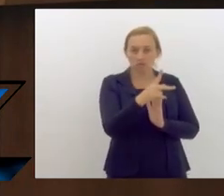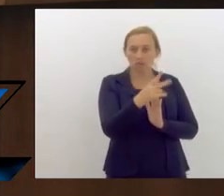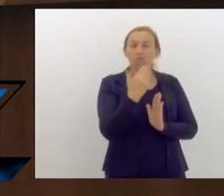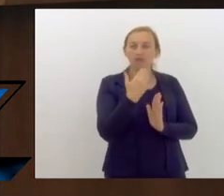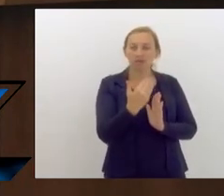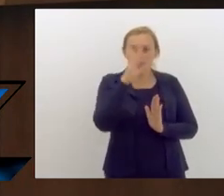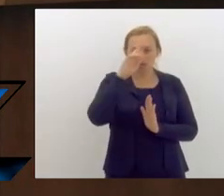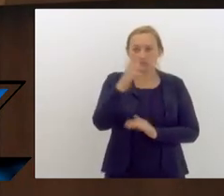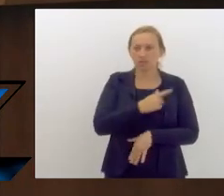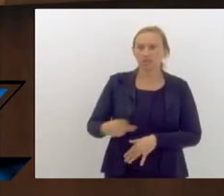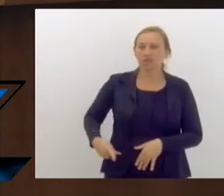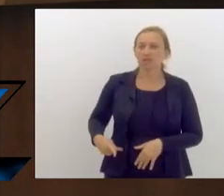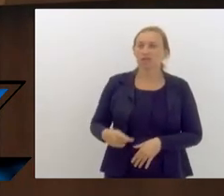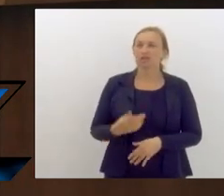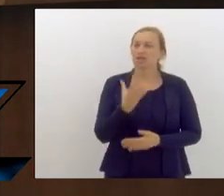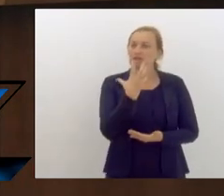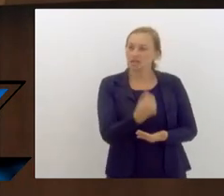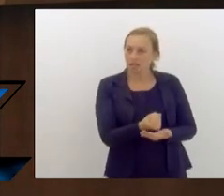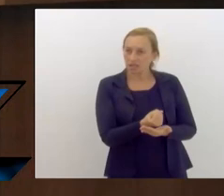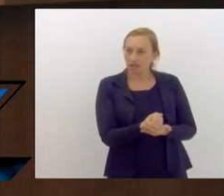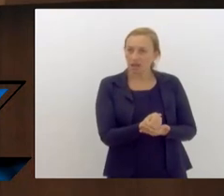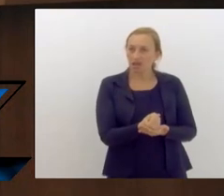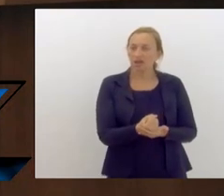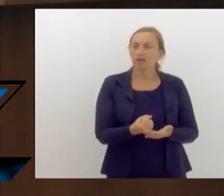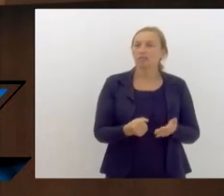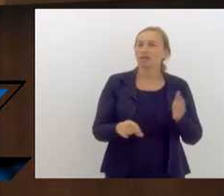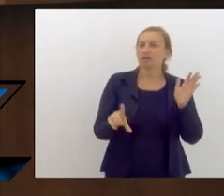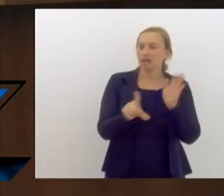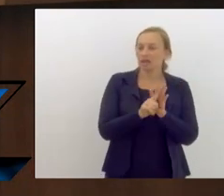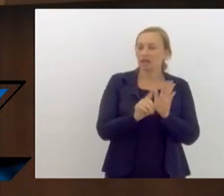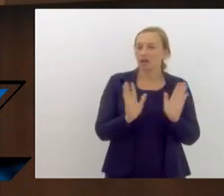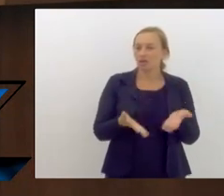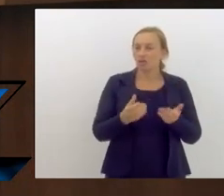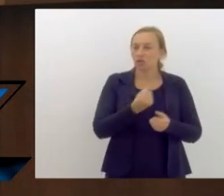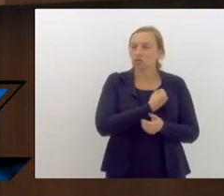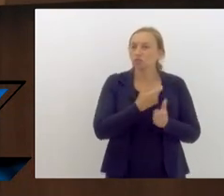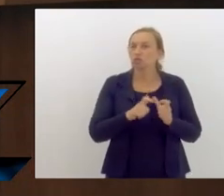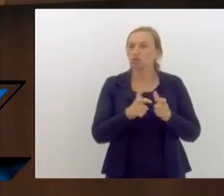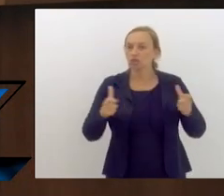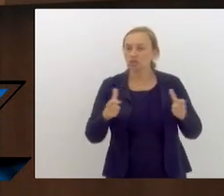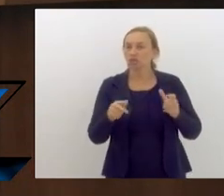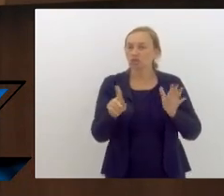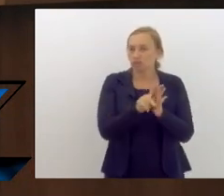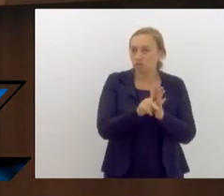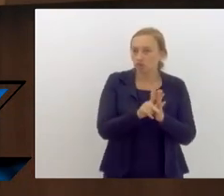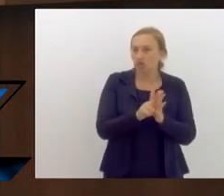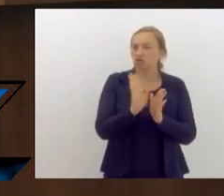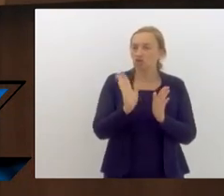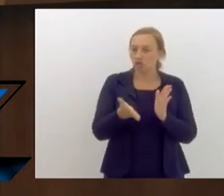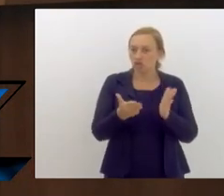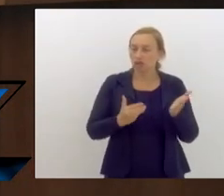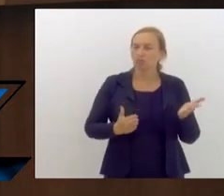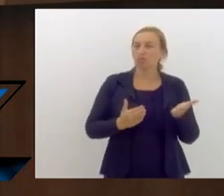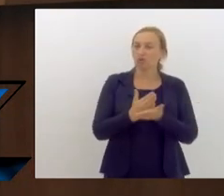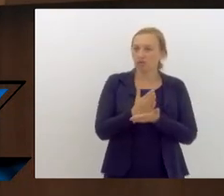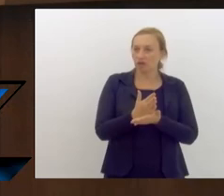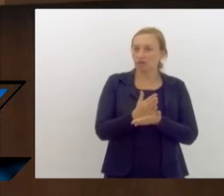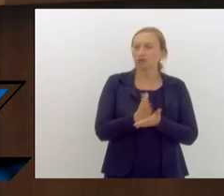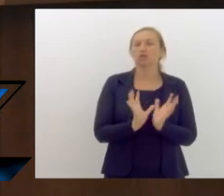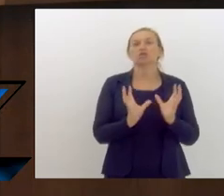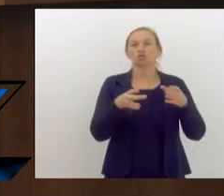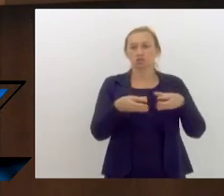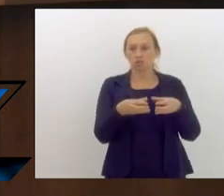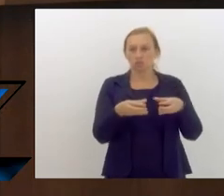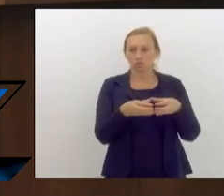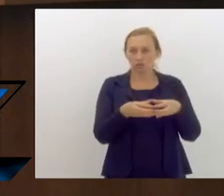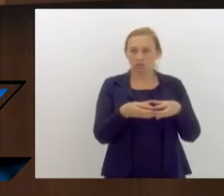no sentido de adotar como critério para essa legislatura o maior número de projetos já saneados no âmbito da comissão das comissões de